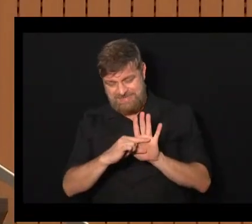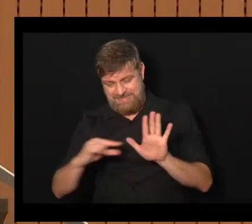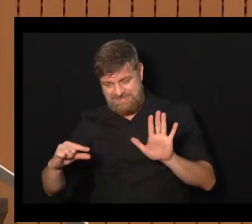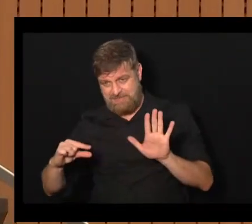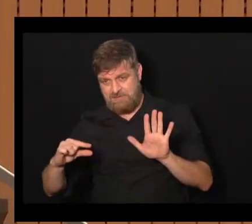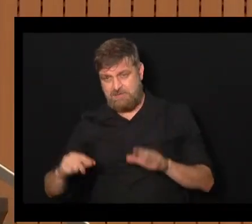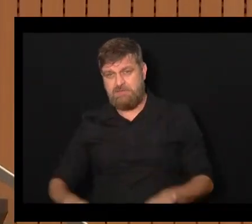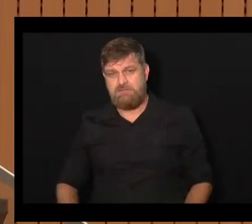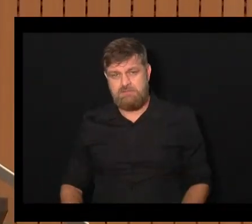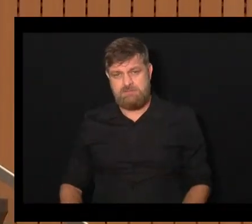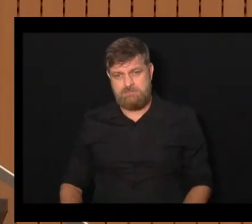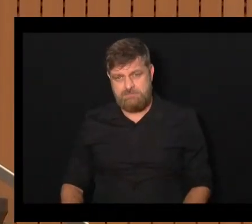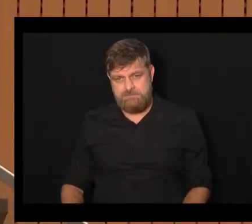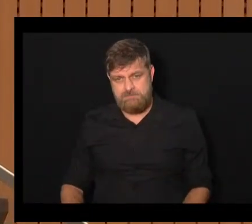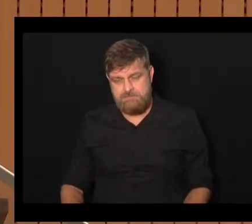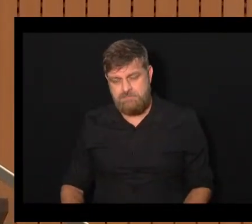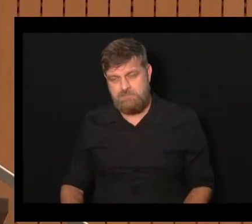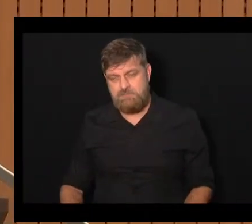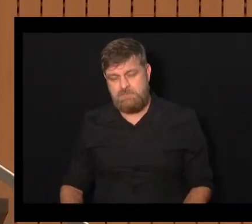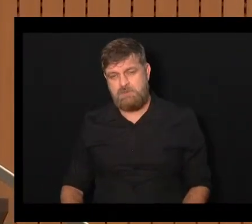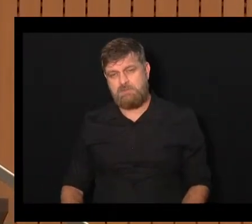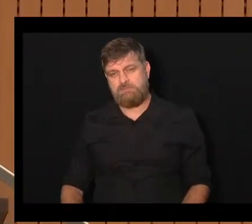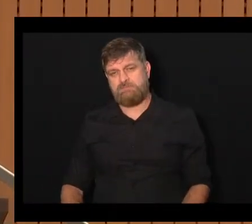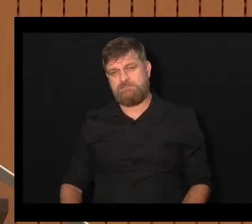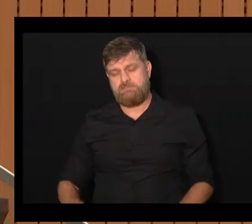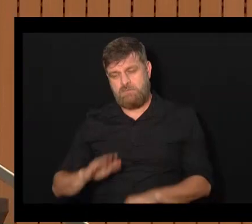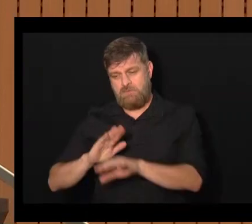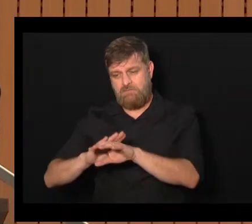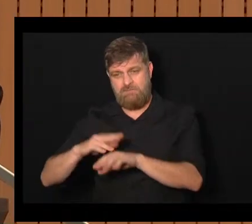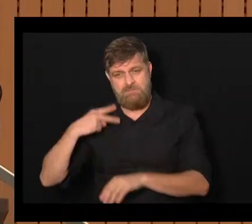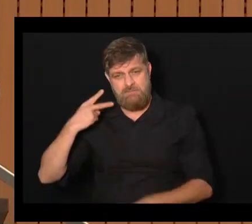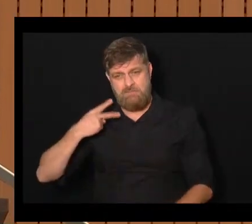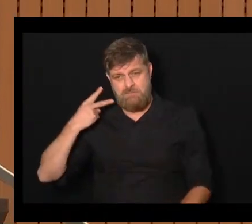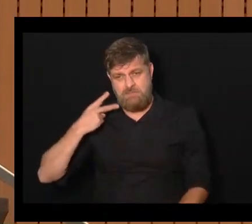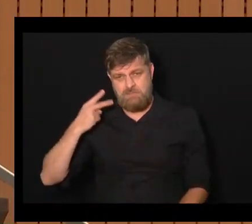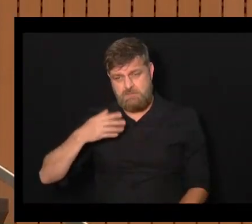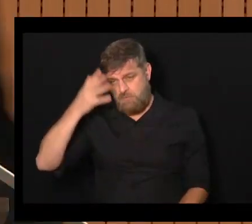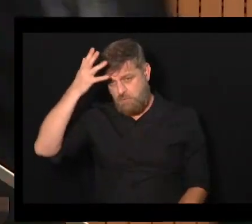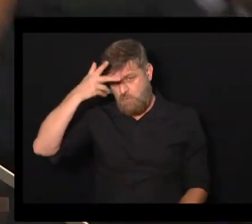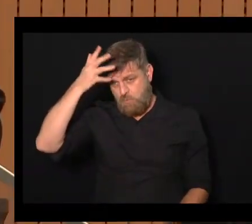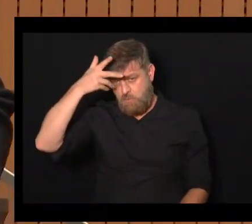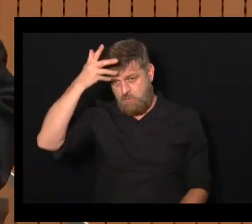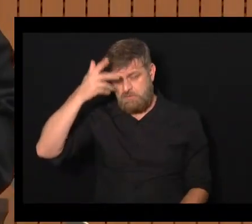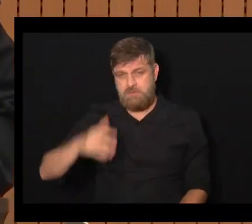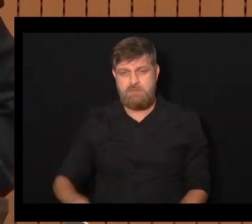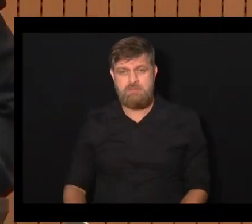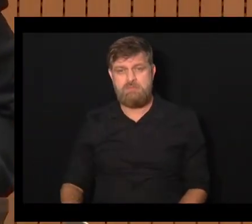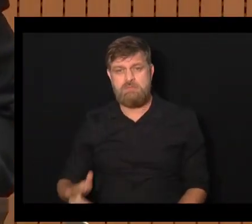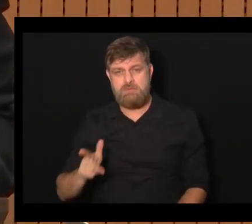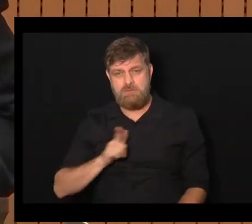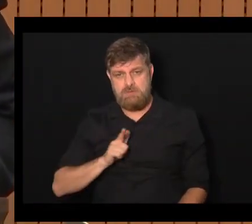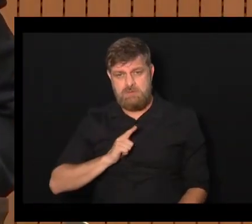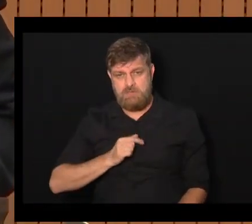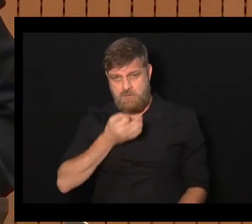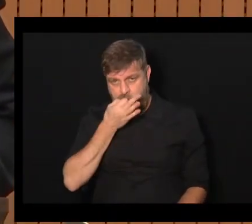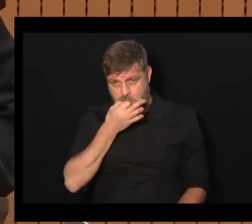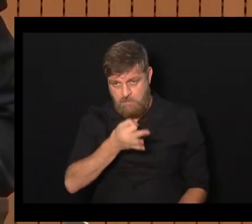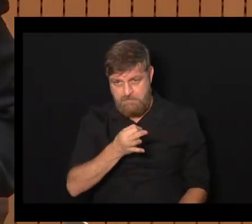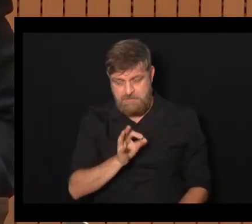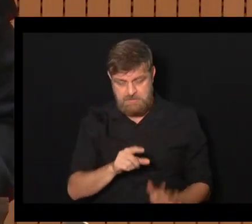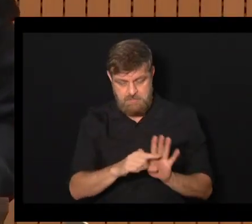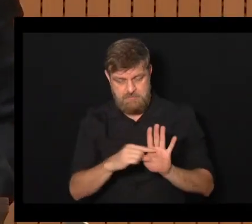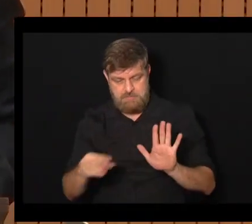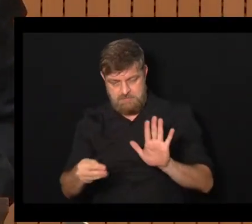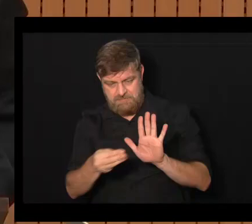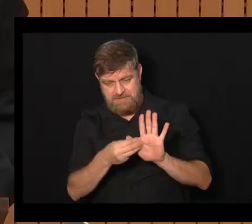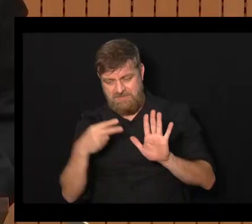228-336 da PLO 313 de 2018 do vereador Rodrigo da Farmadic. Teve parecer nas emendas